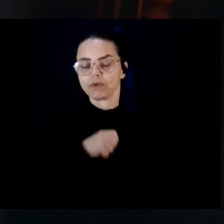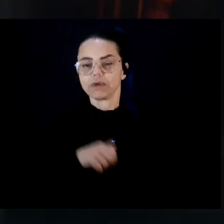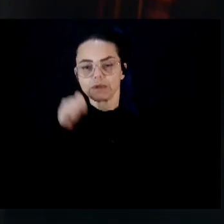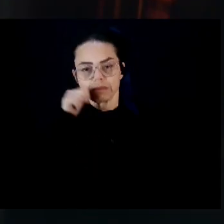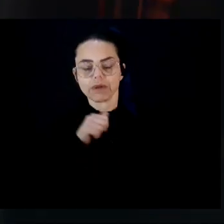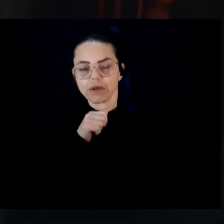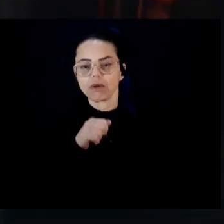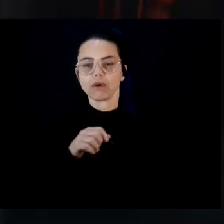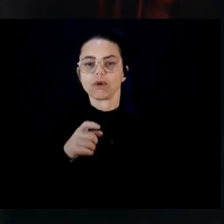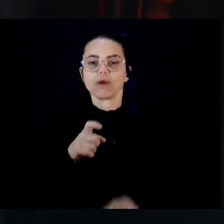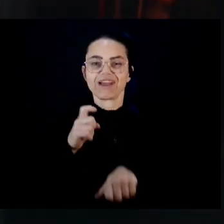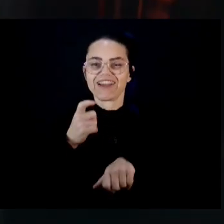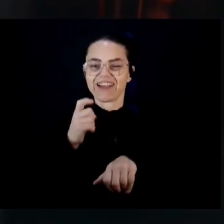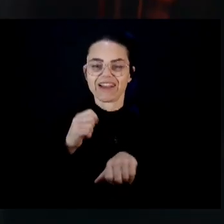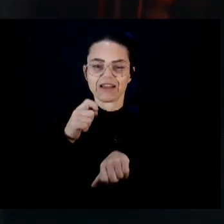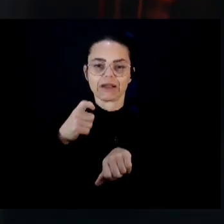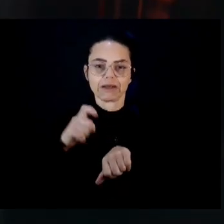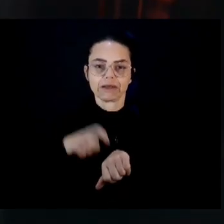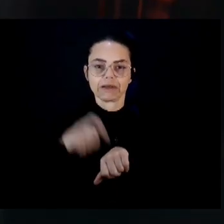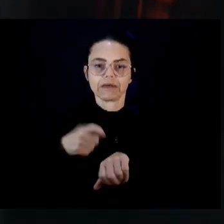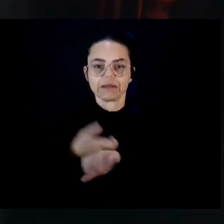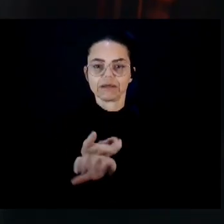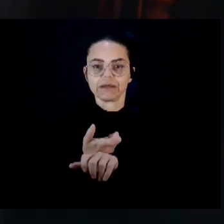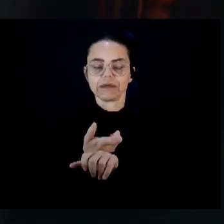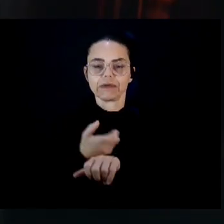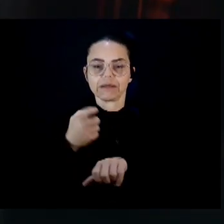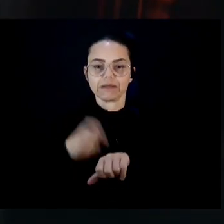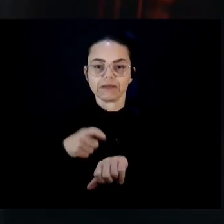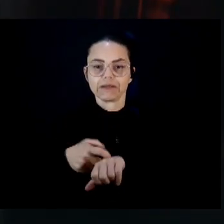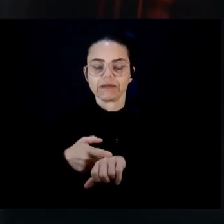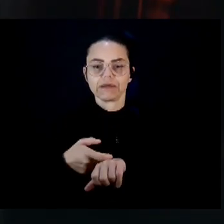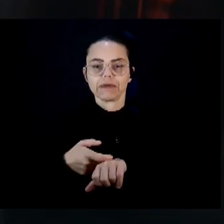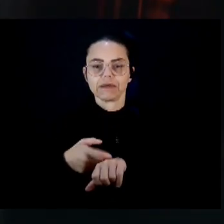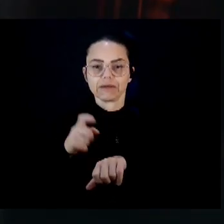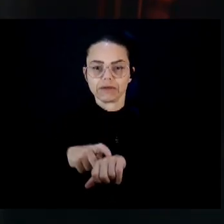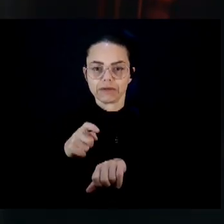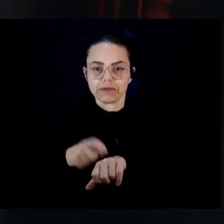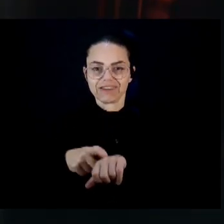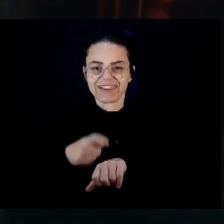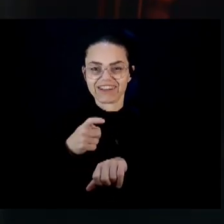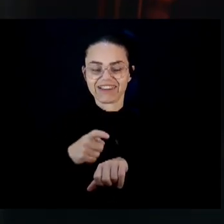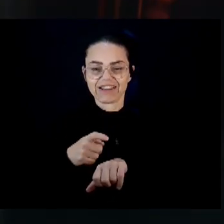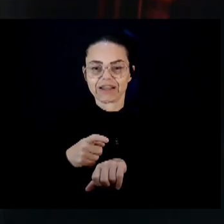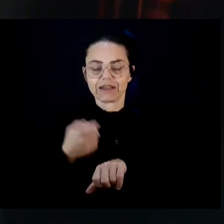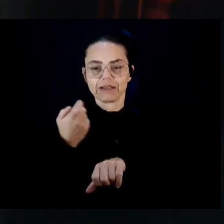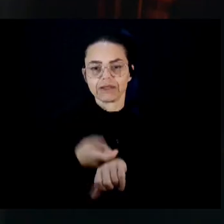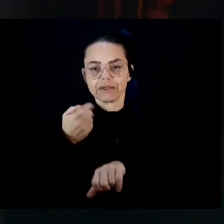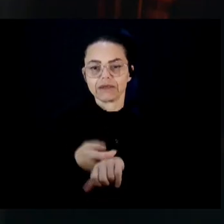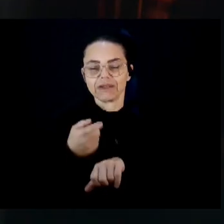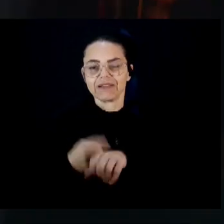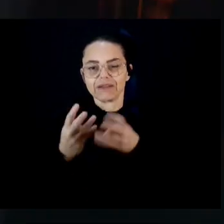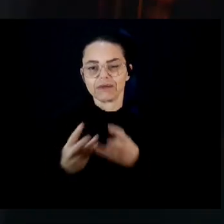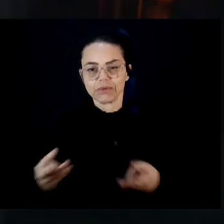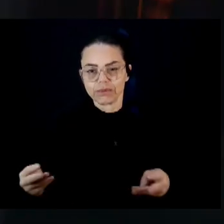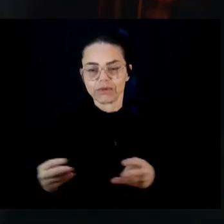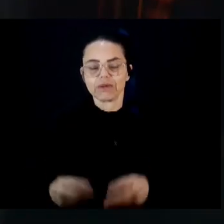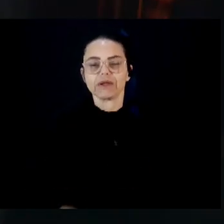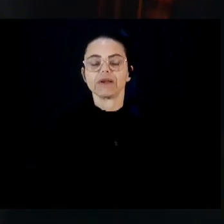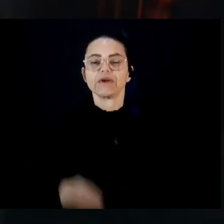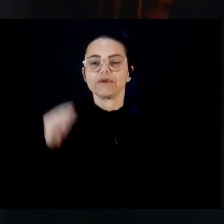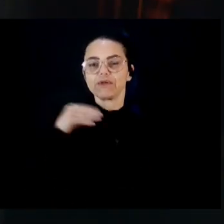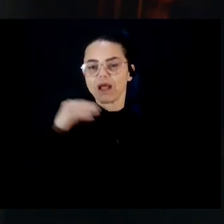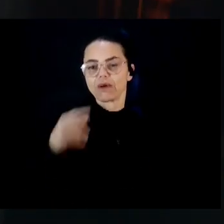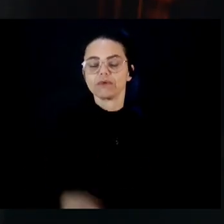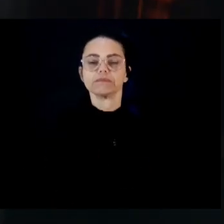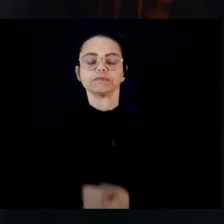A suplementação, ela vai deixar de ser opcional e tornar parte importante do tratamento. Por quê, doutora? Porque a mulher, ela tem